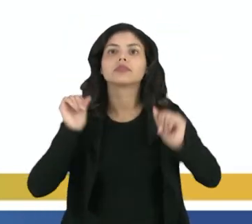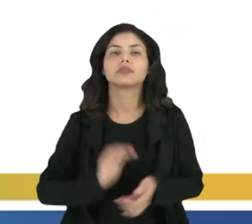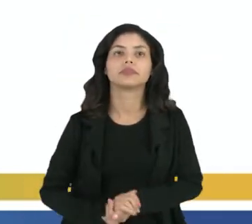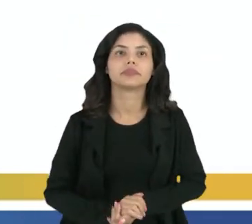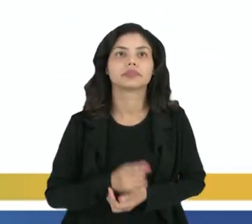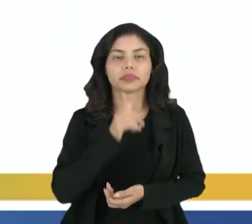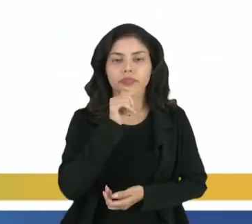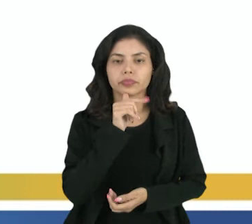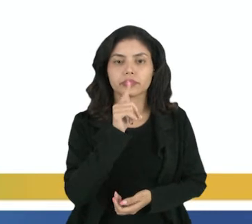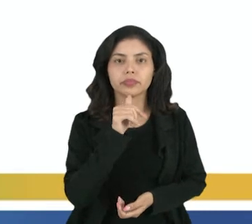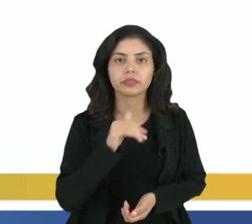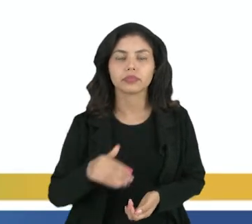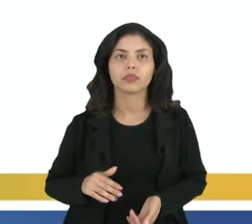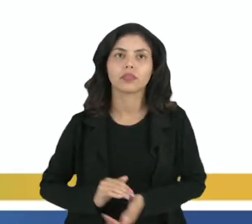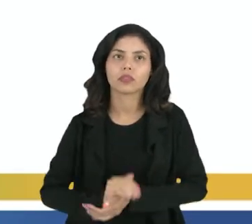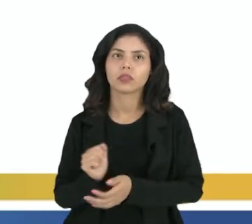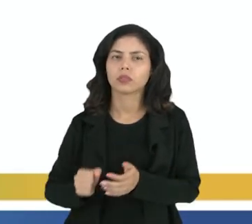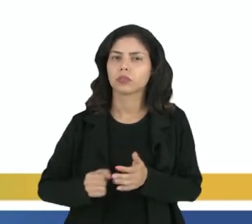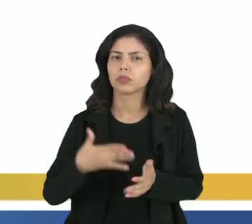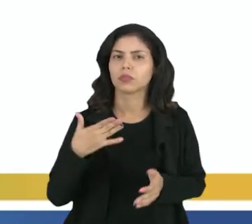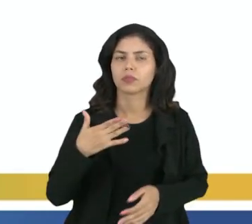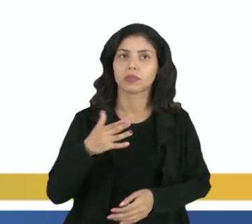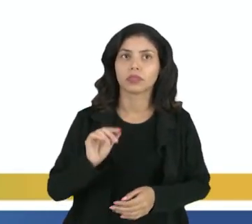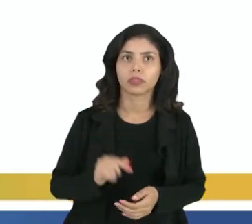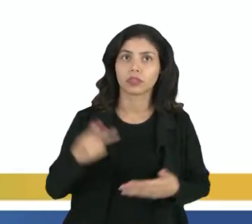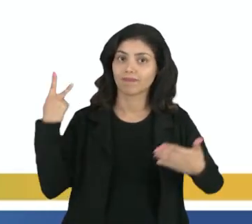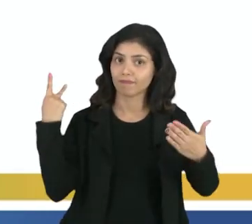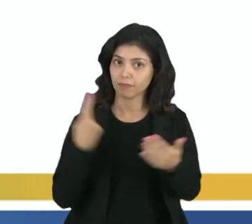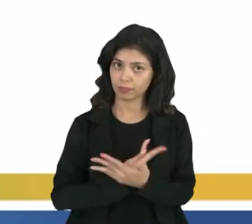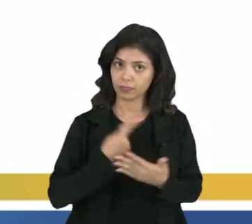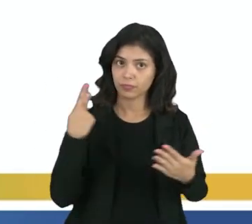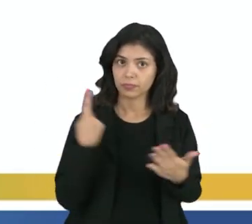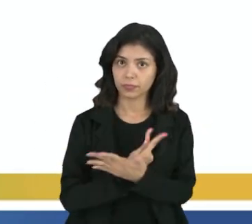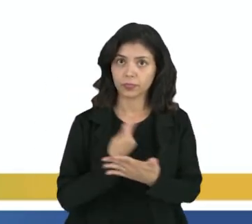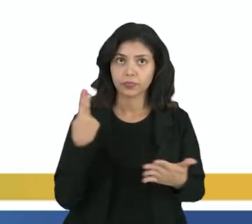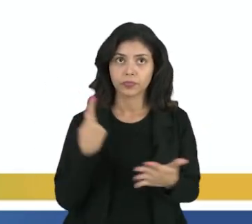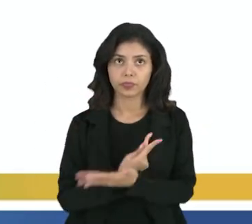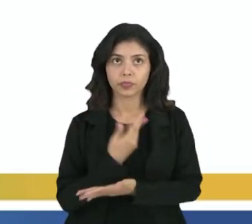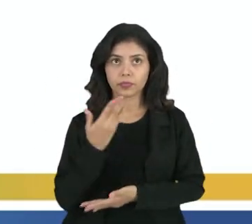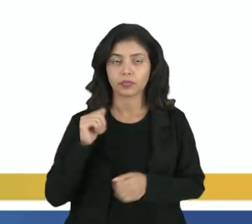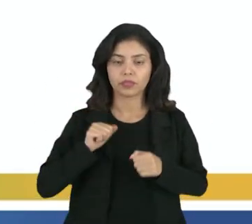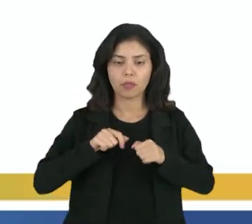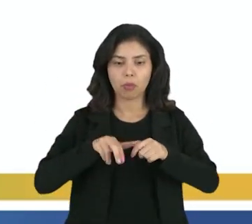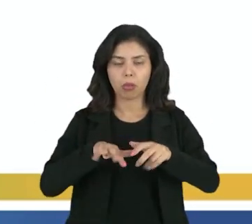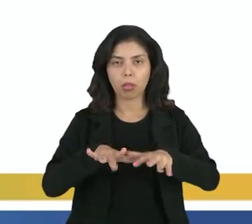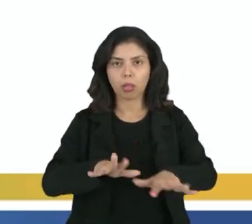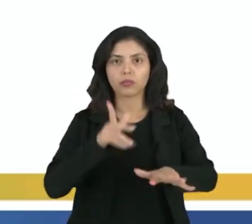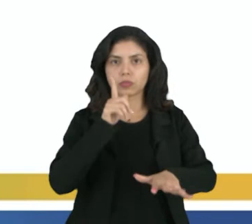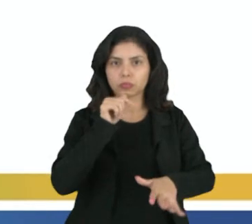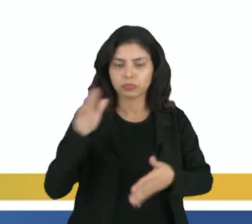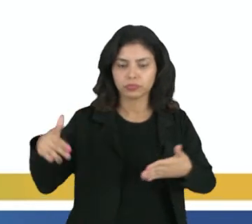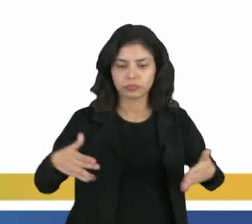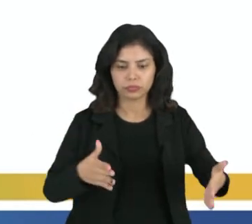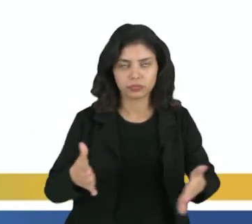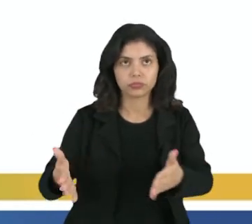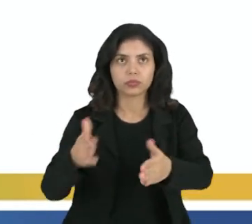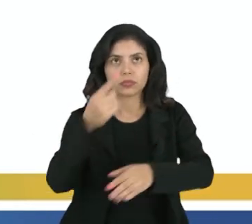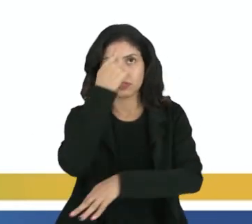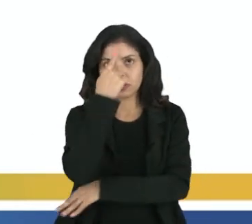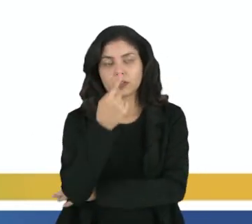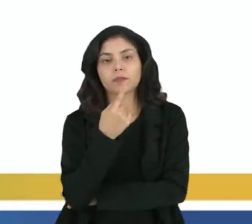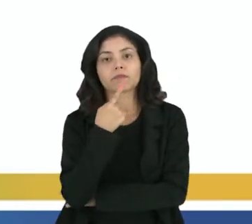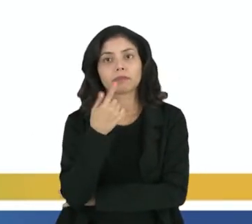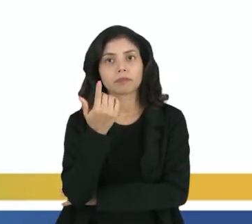Acre, quantos descartes de formas inadequadas, né? Que é jogado dentro do nosso rio. Então, isso aqui, essa